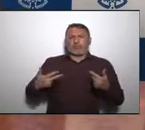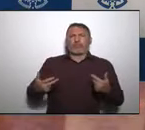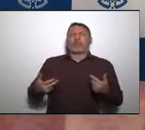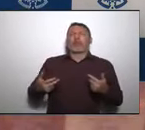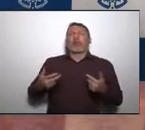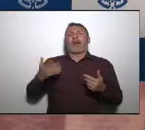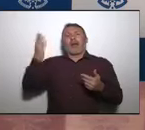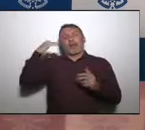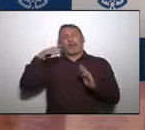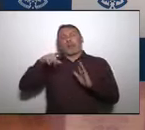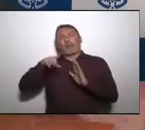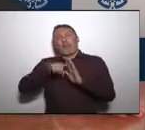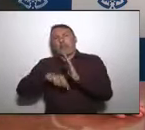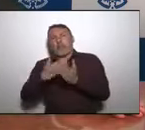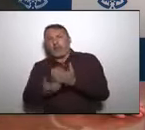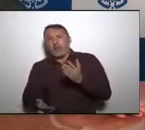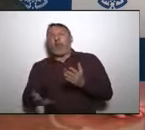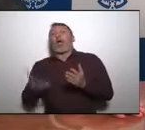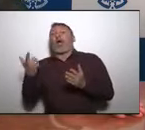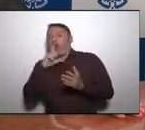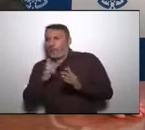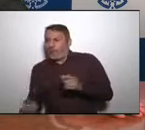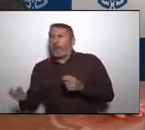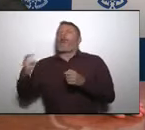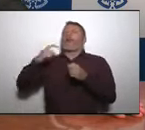então recuperamos a nota A.